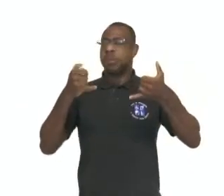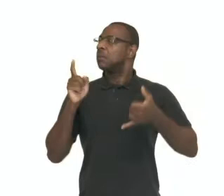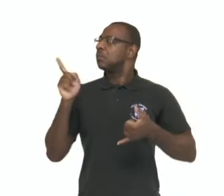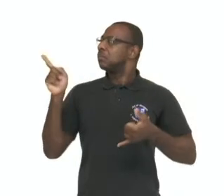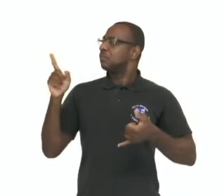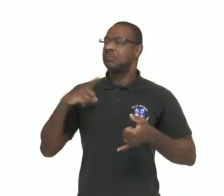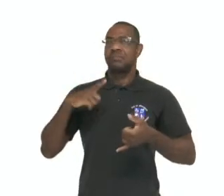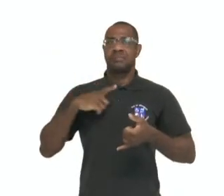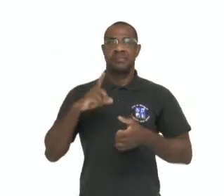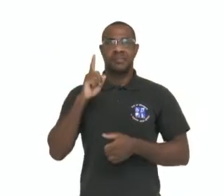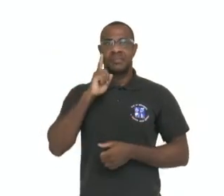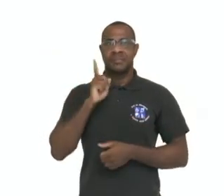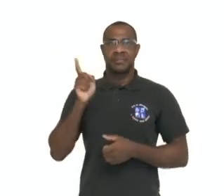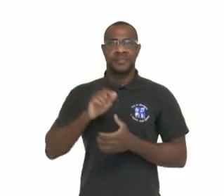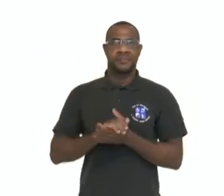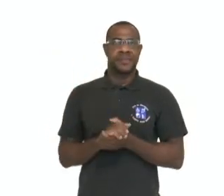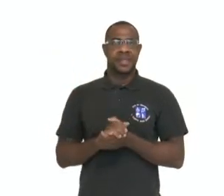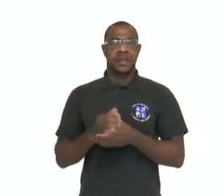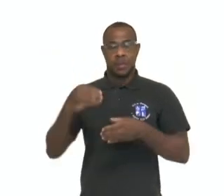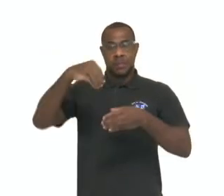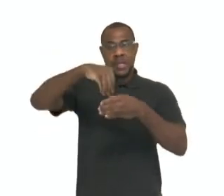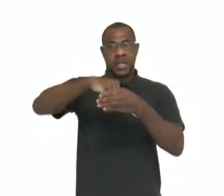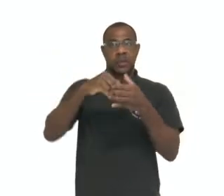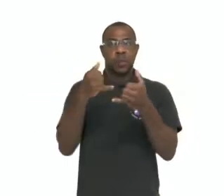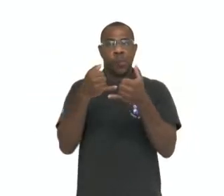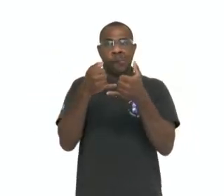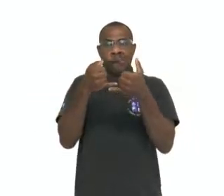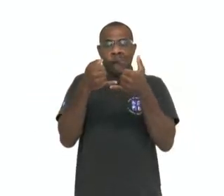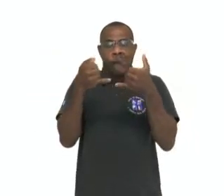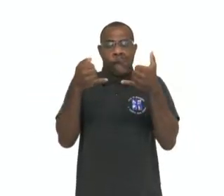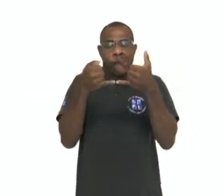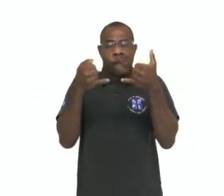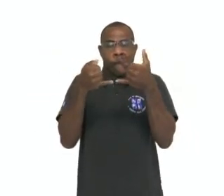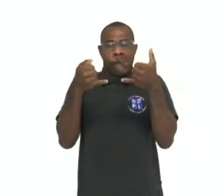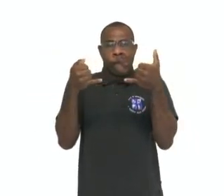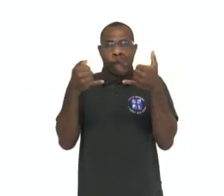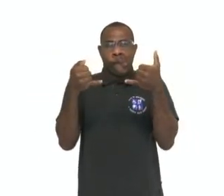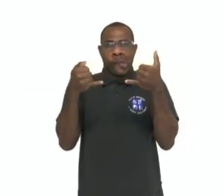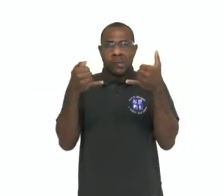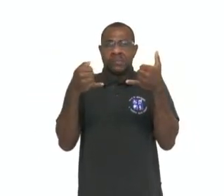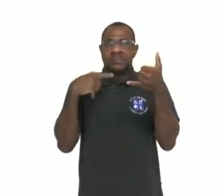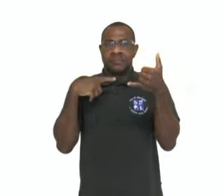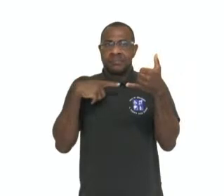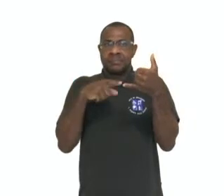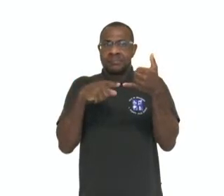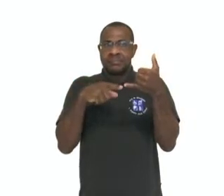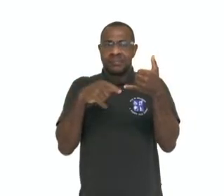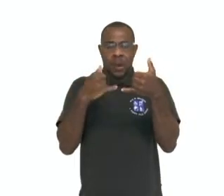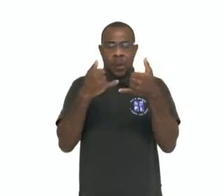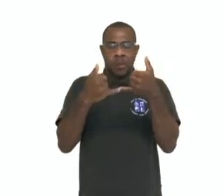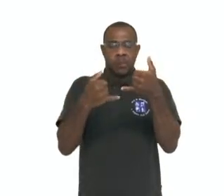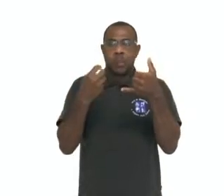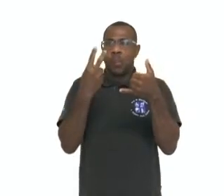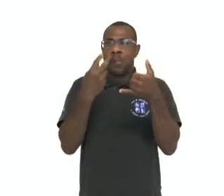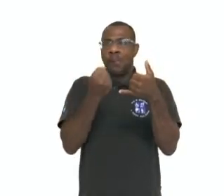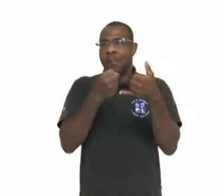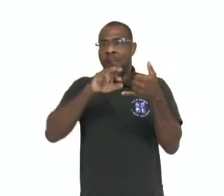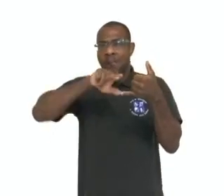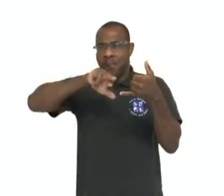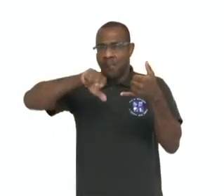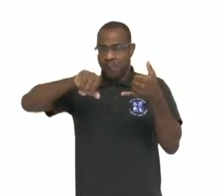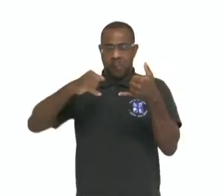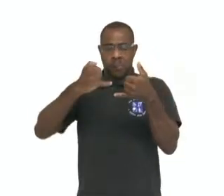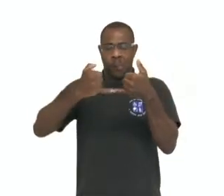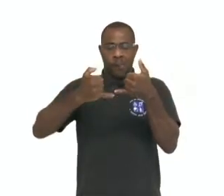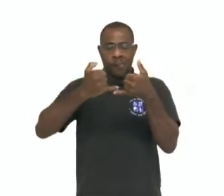cabos são mais maleáveis, tá? Então, aqui, esses daqui são mais rígidos, esses condutores. E, novamente, a gente observa aqui, então,